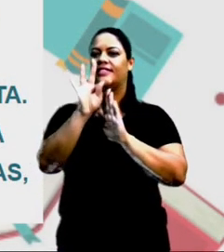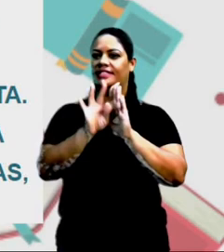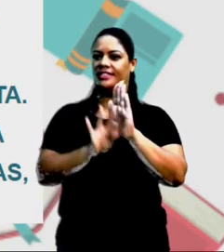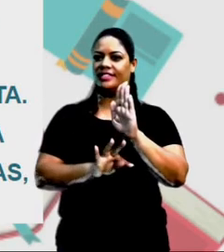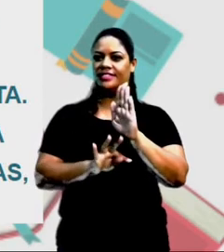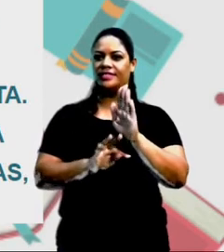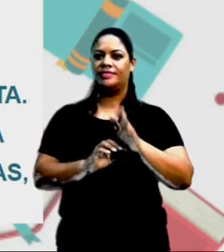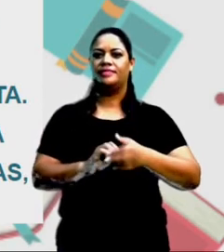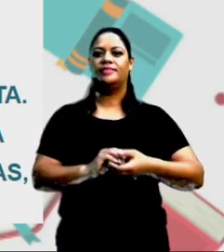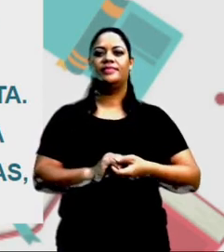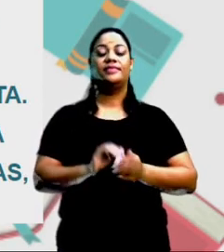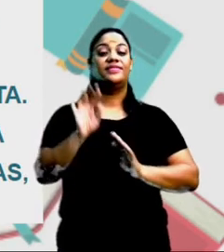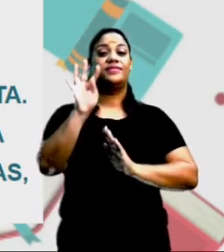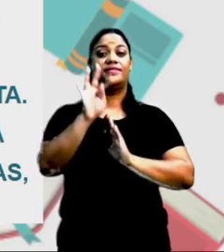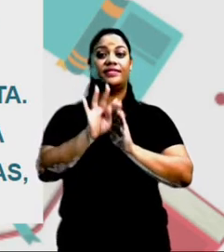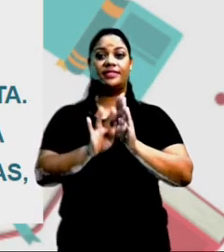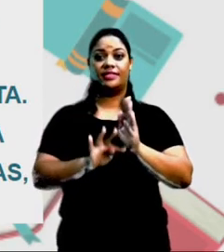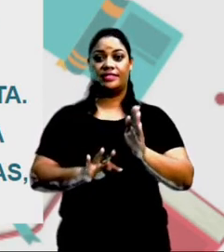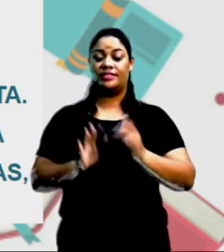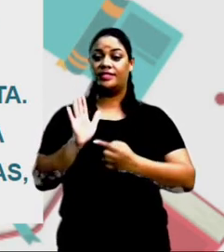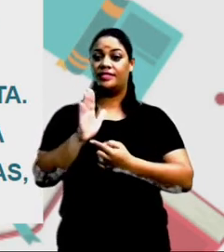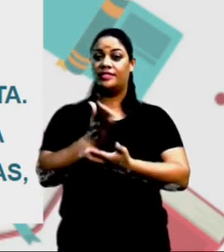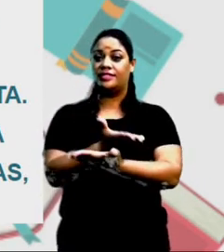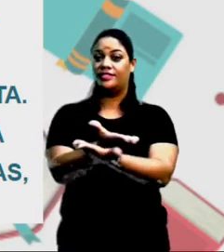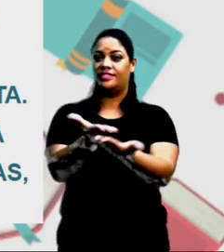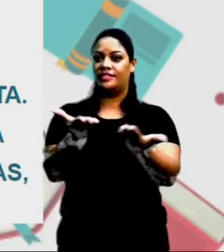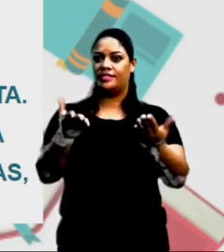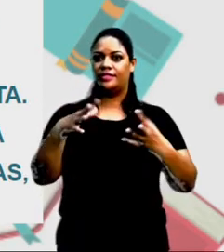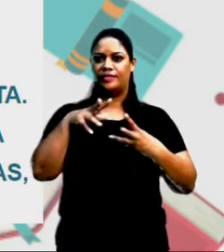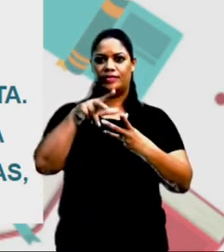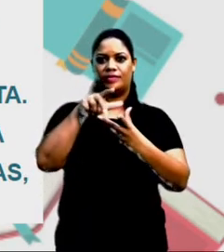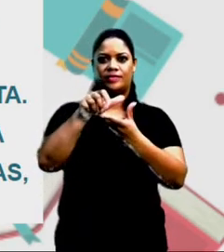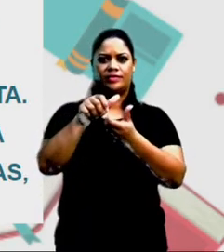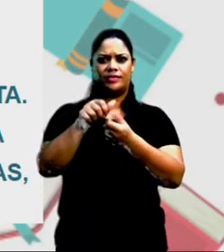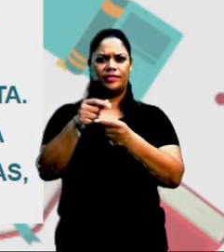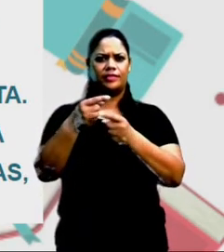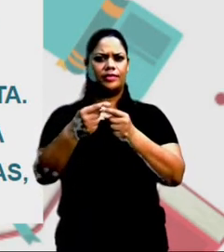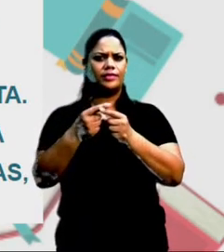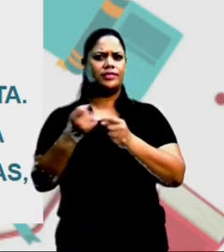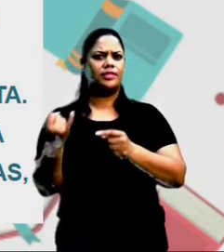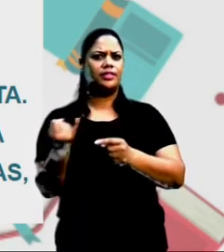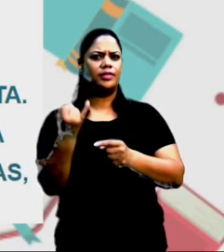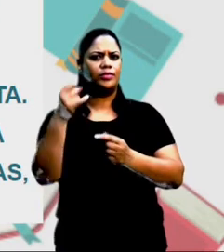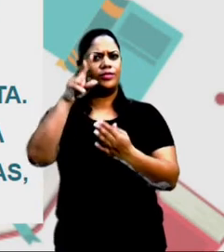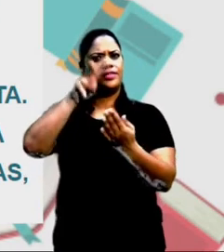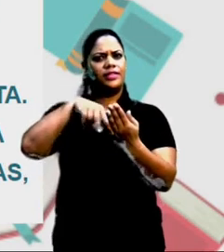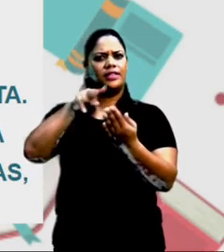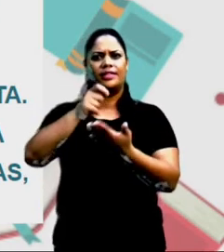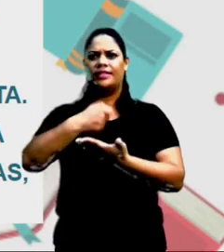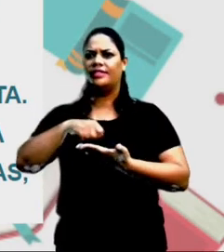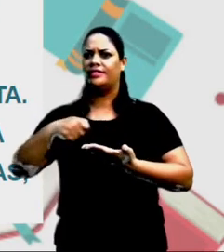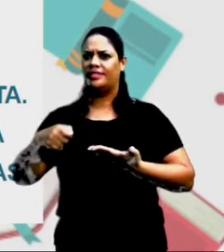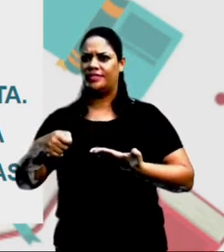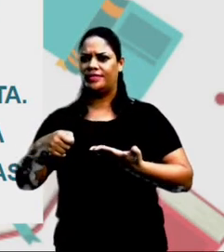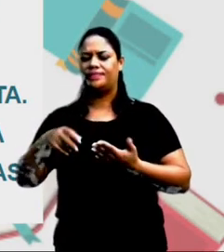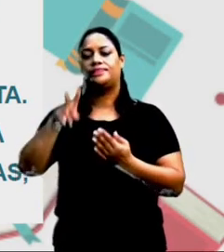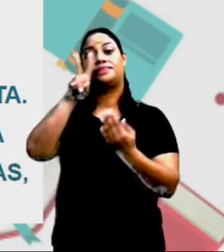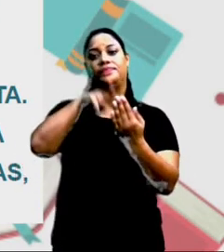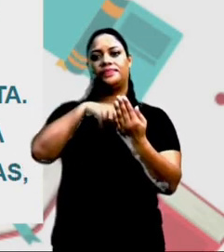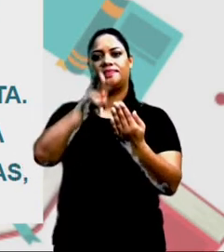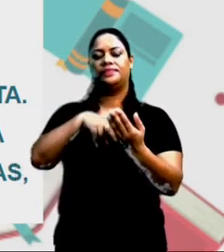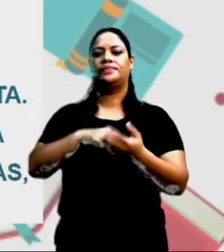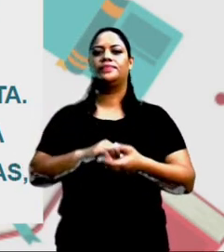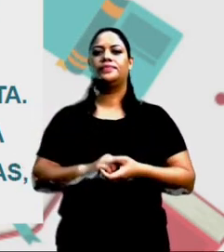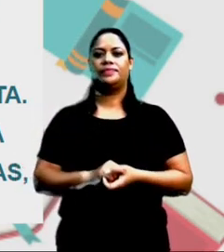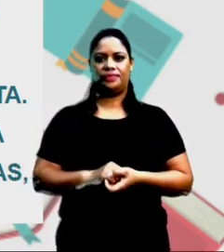não é? Um texto que vai trazer você para esse mundo de... Por que é importante ler e escrever? Leitura.